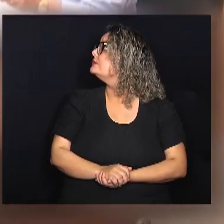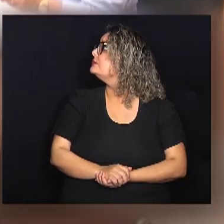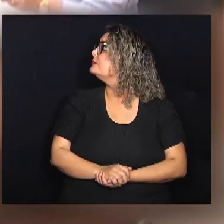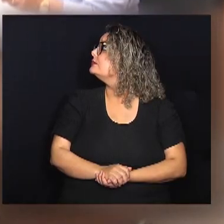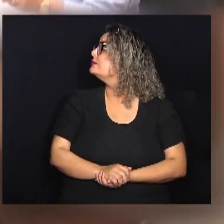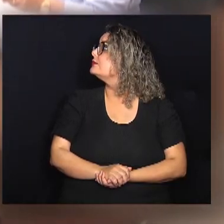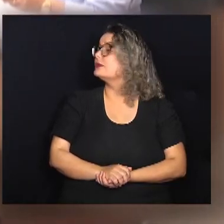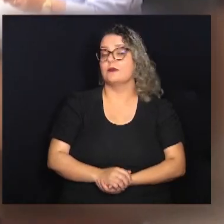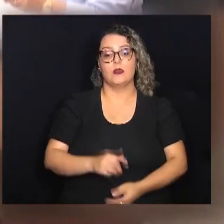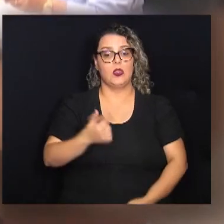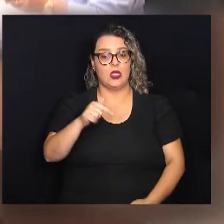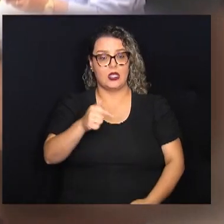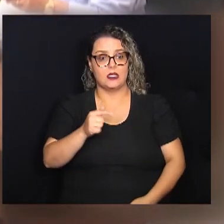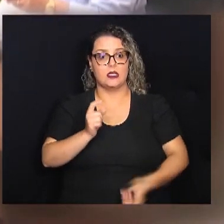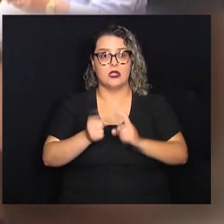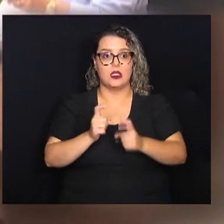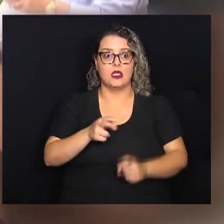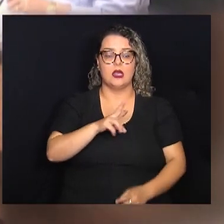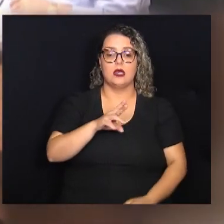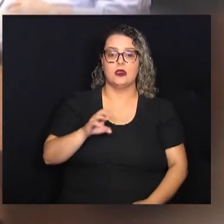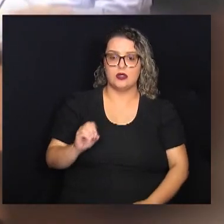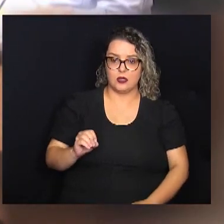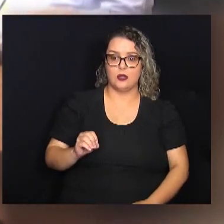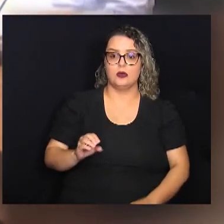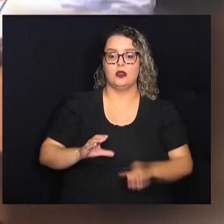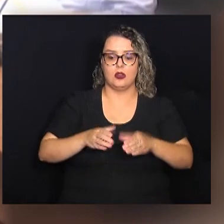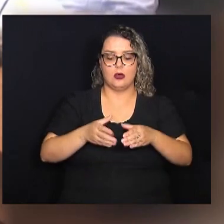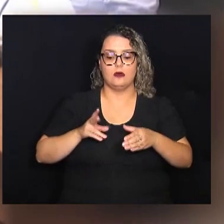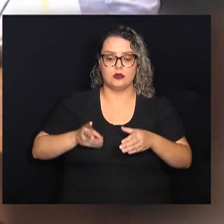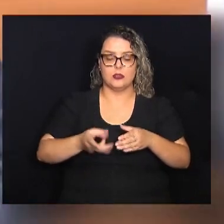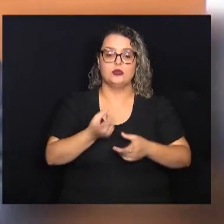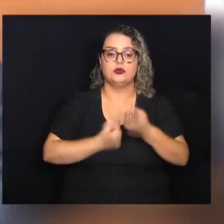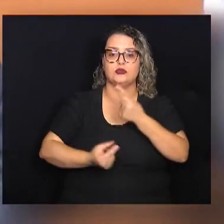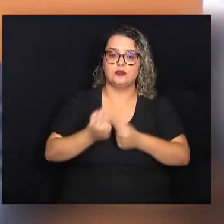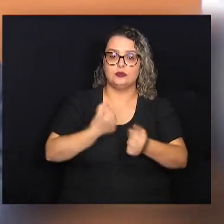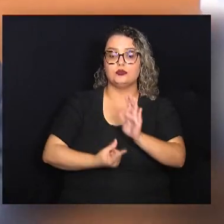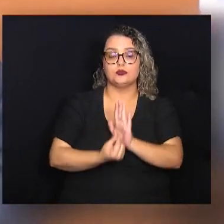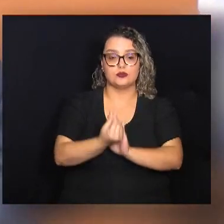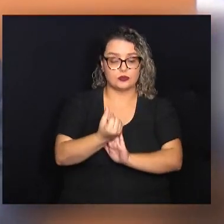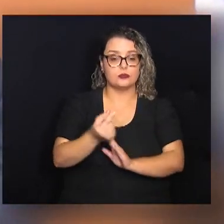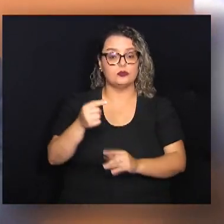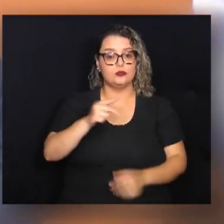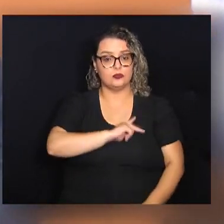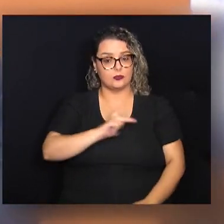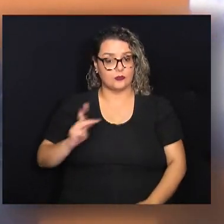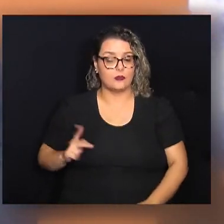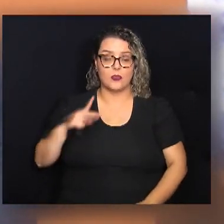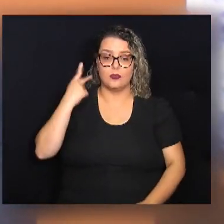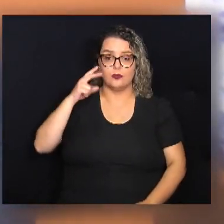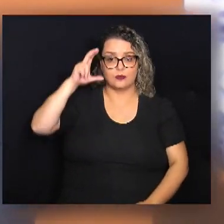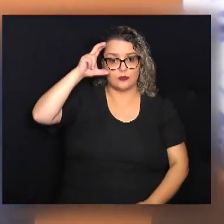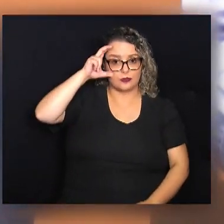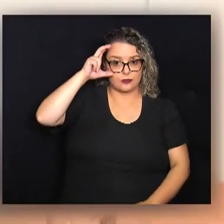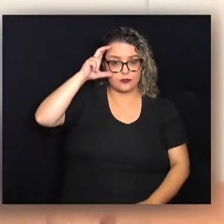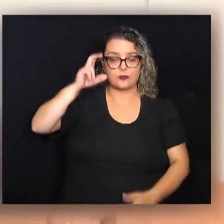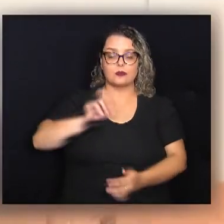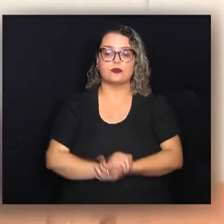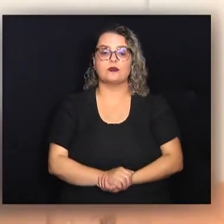Foi a 7ª reunião ordinária da Comissão Permanente de Finanças e Orçamento, que tem como presidente o vereador Carlinhos